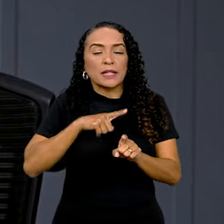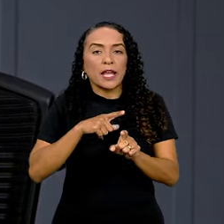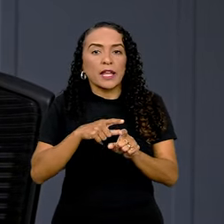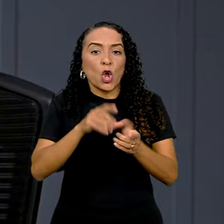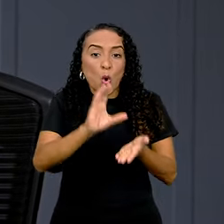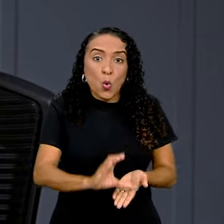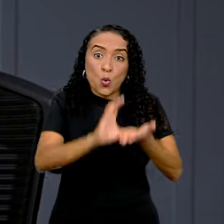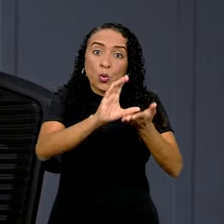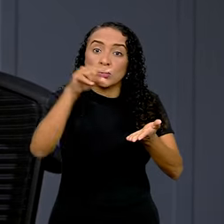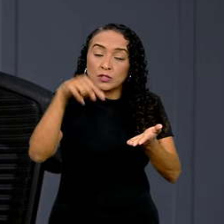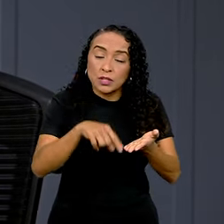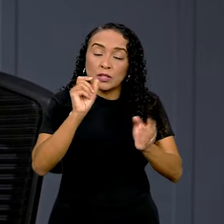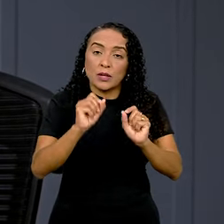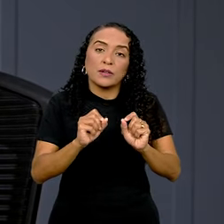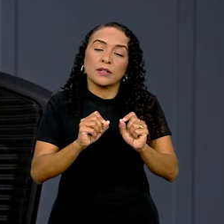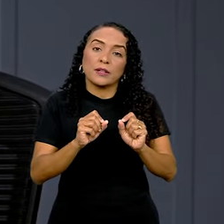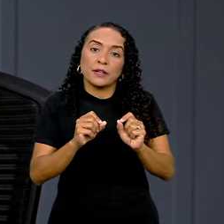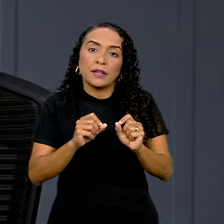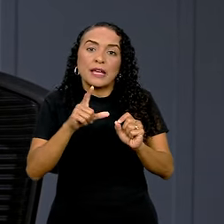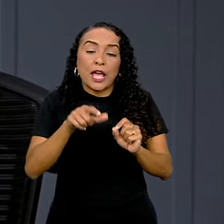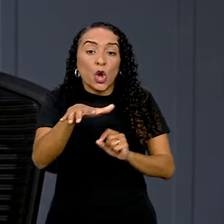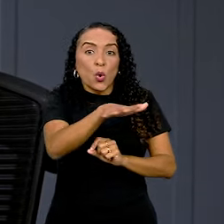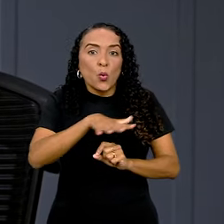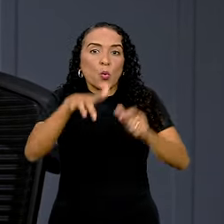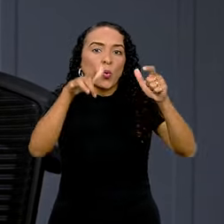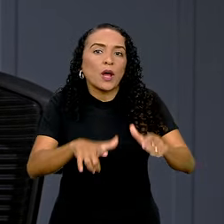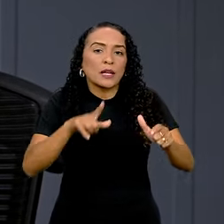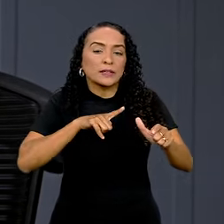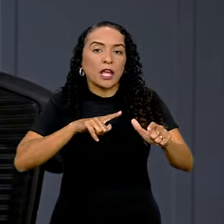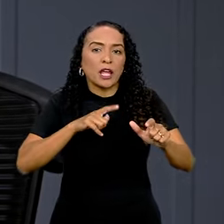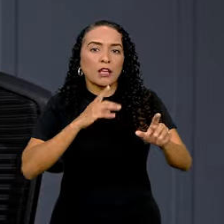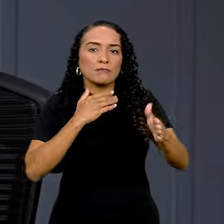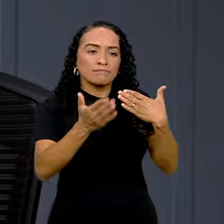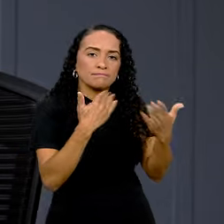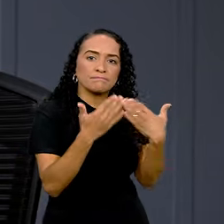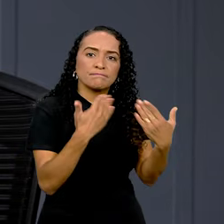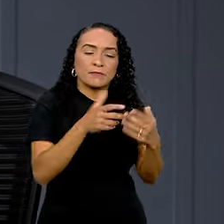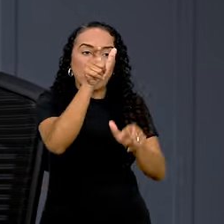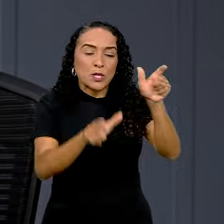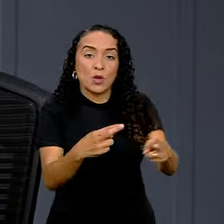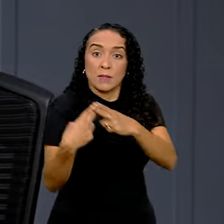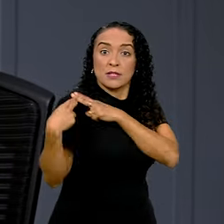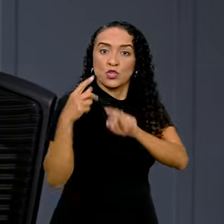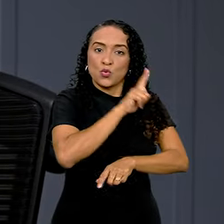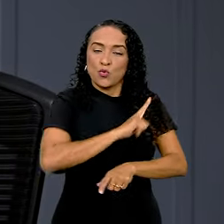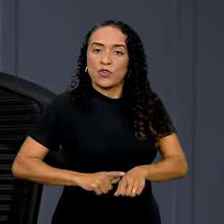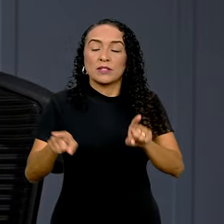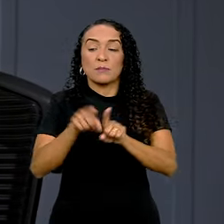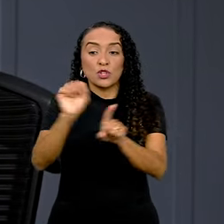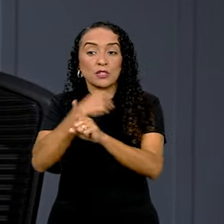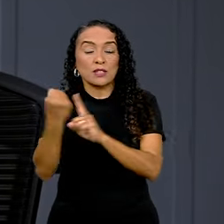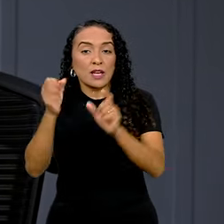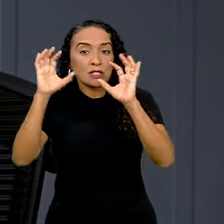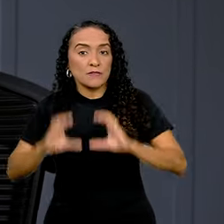composto por um conselho que é o conselho que é o espaço onde há o diálogo entre representantes de governo e a